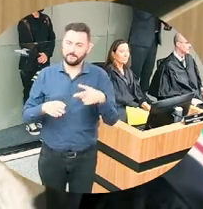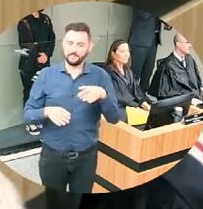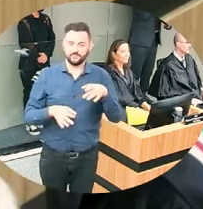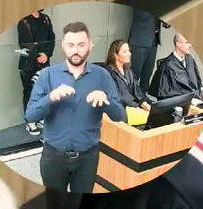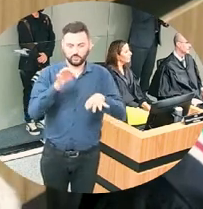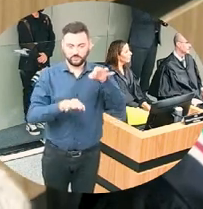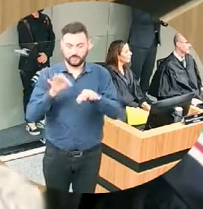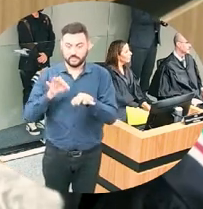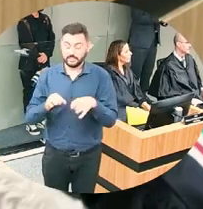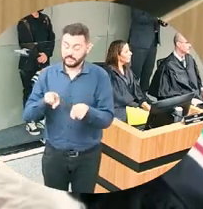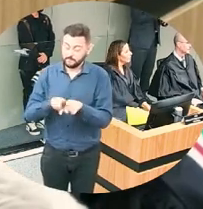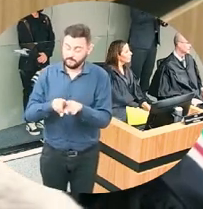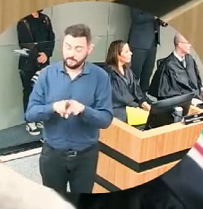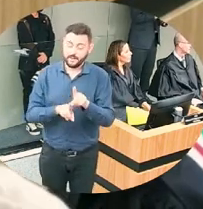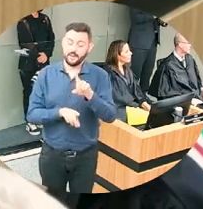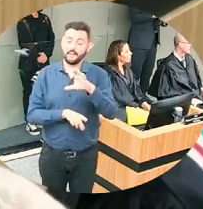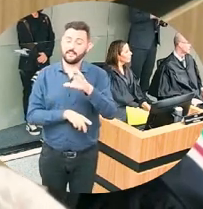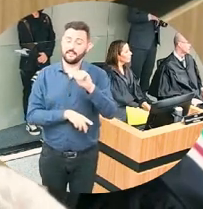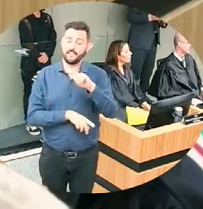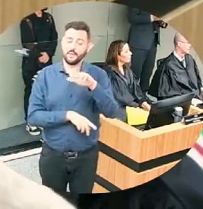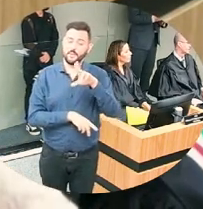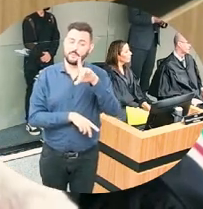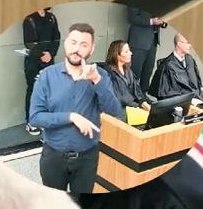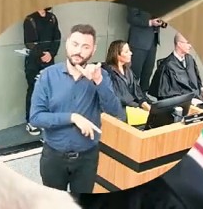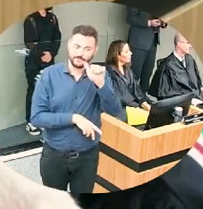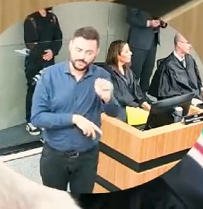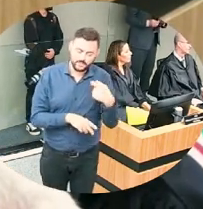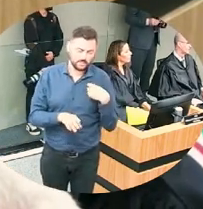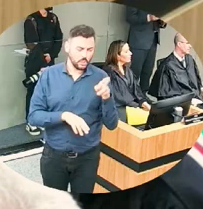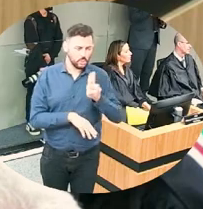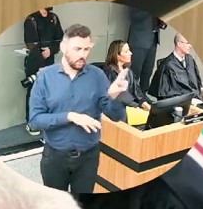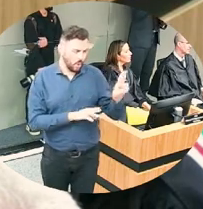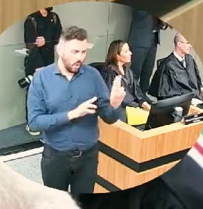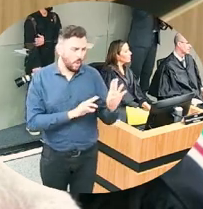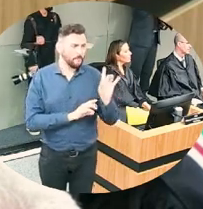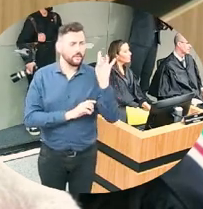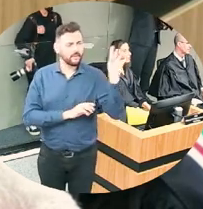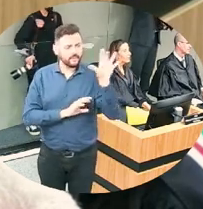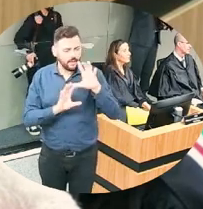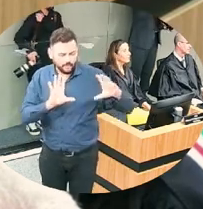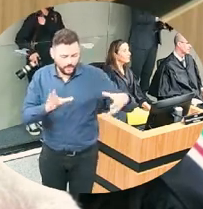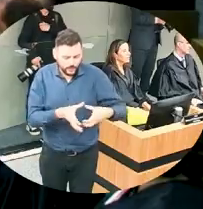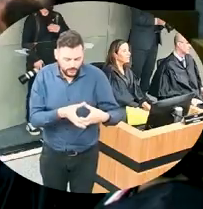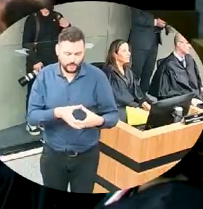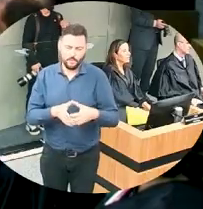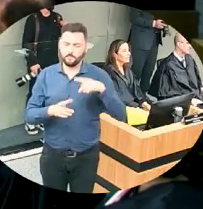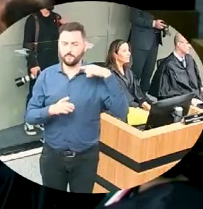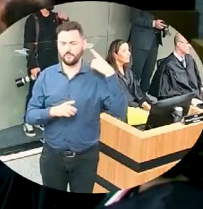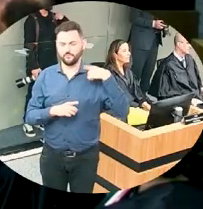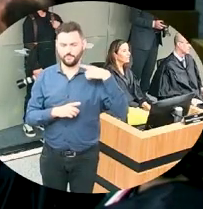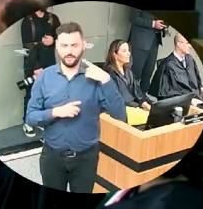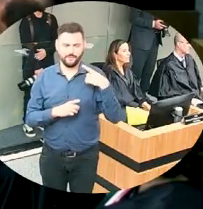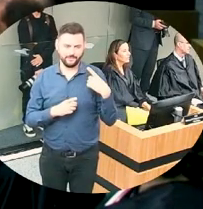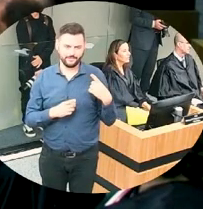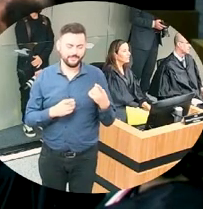Dra Cláudia da Silva Prudêncio e em seu nome gostaria de cumprimentar a toda a advocacia